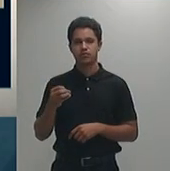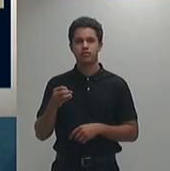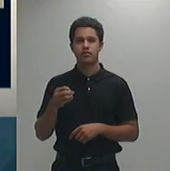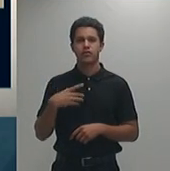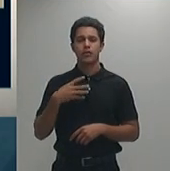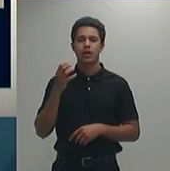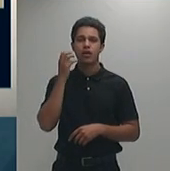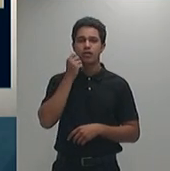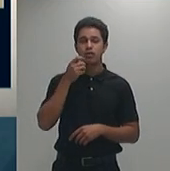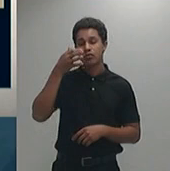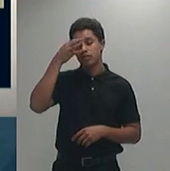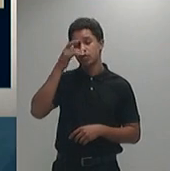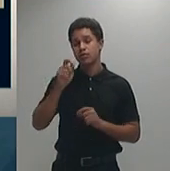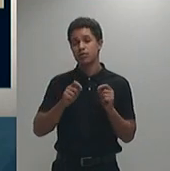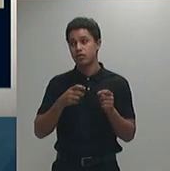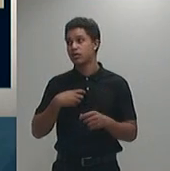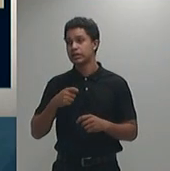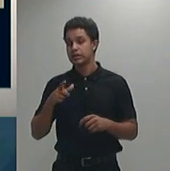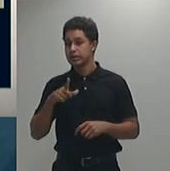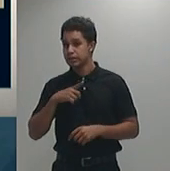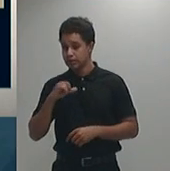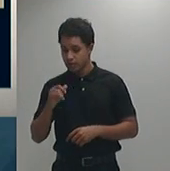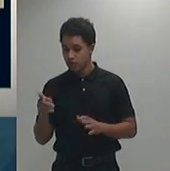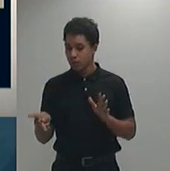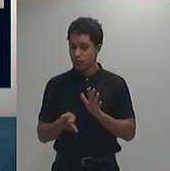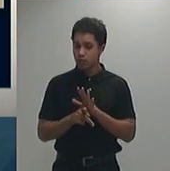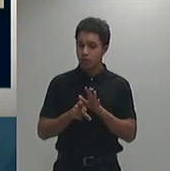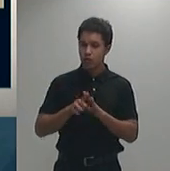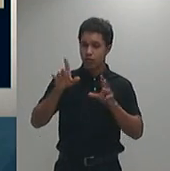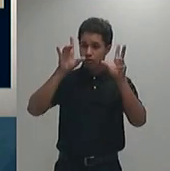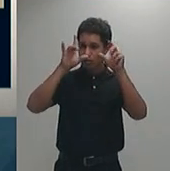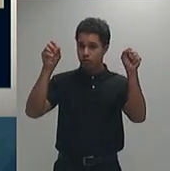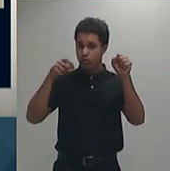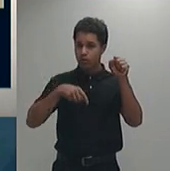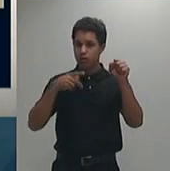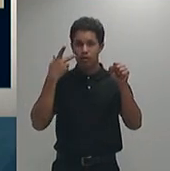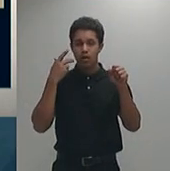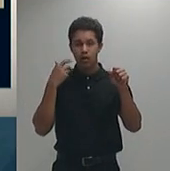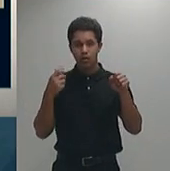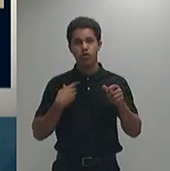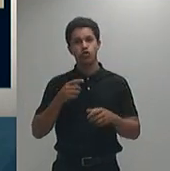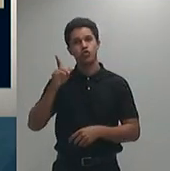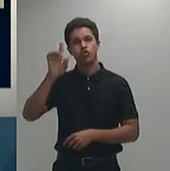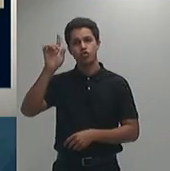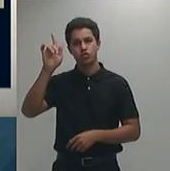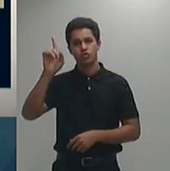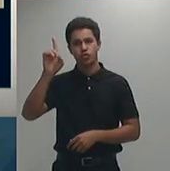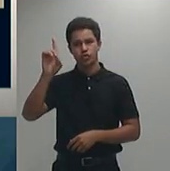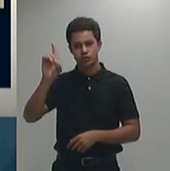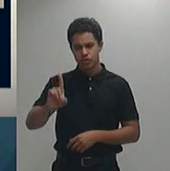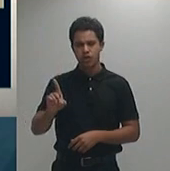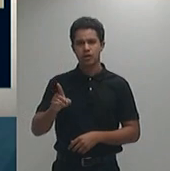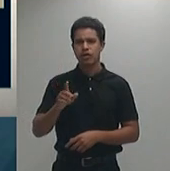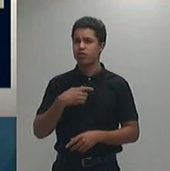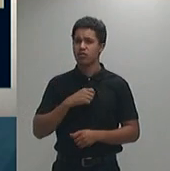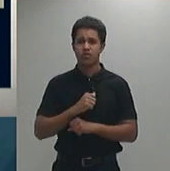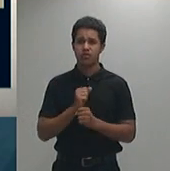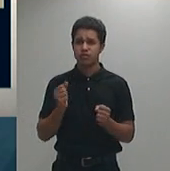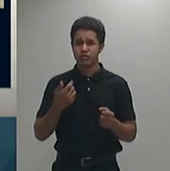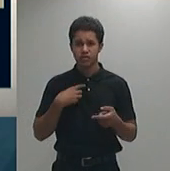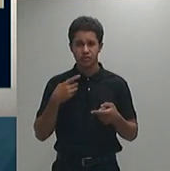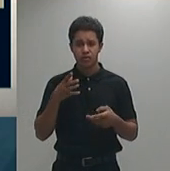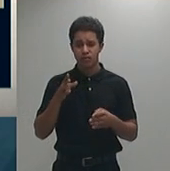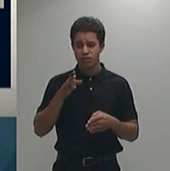o entendimento de que ainda que fosse atribuída ao tribunal arbitral a natureza de jurisdição por equiparação não seria possível conhecer do conflito pelas